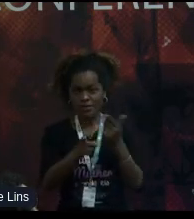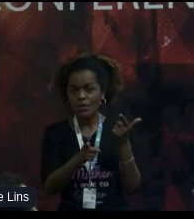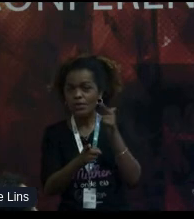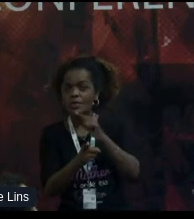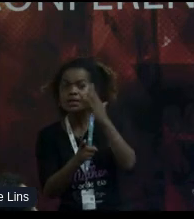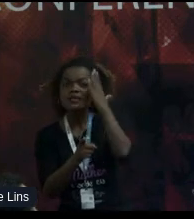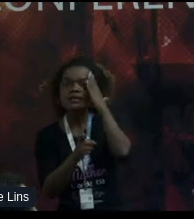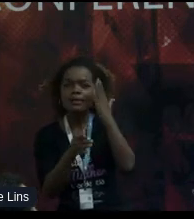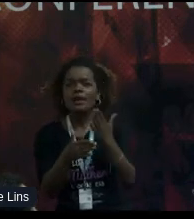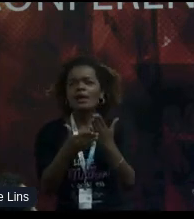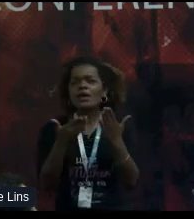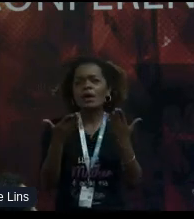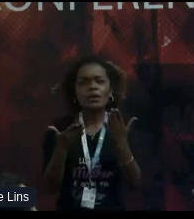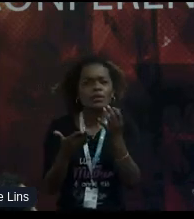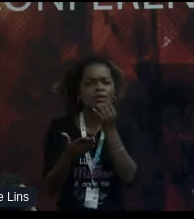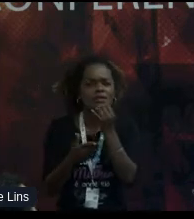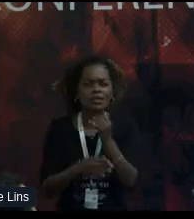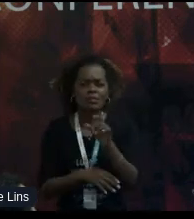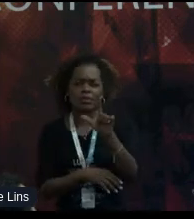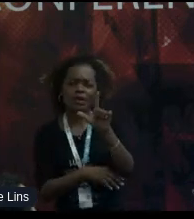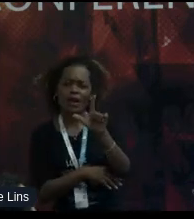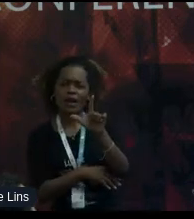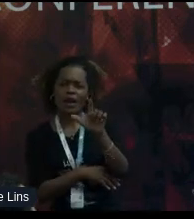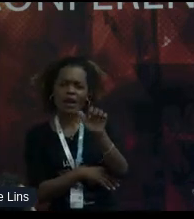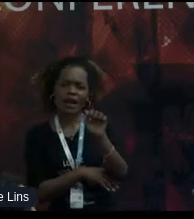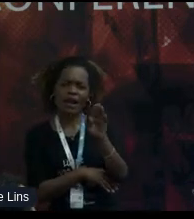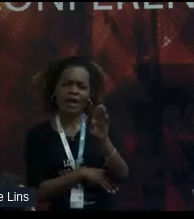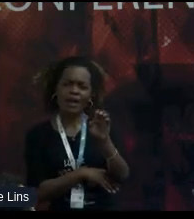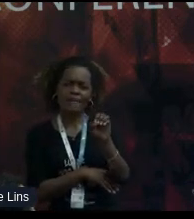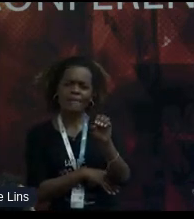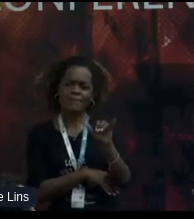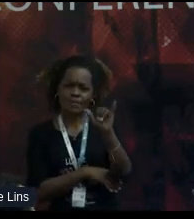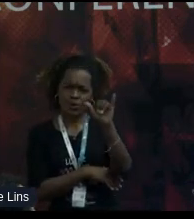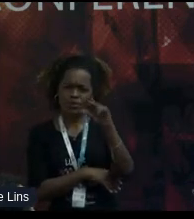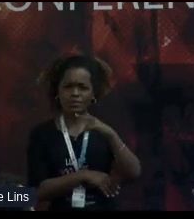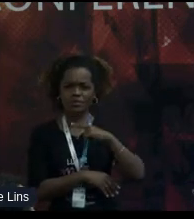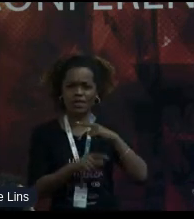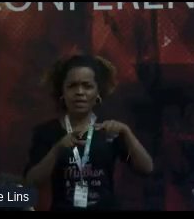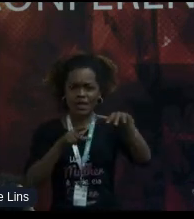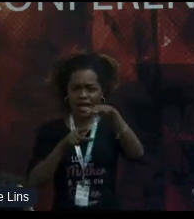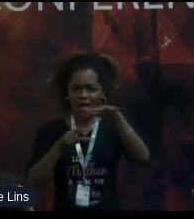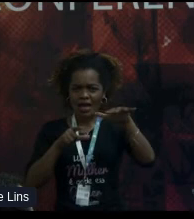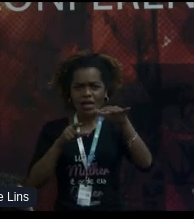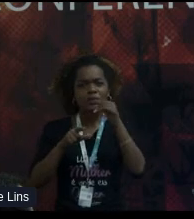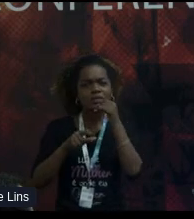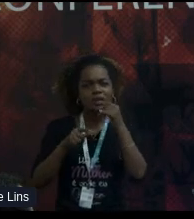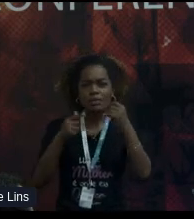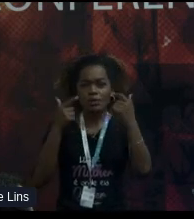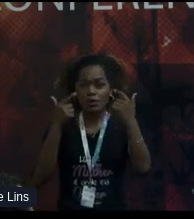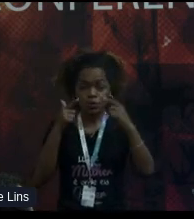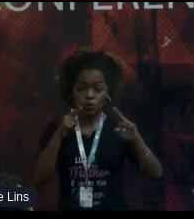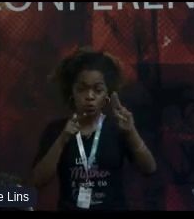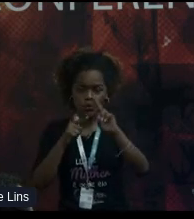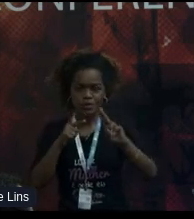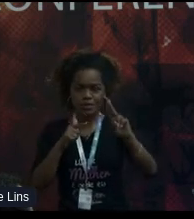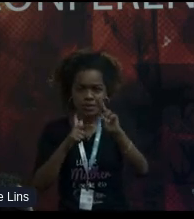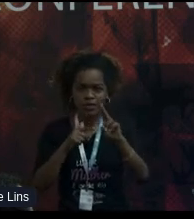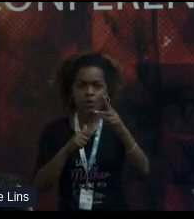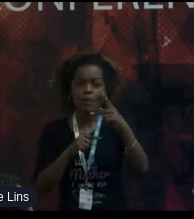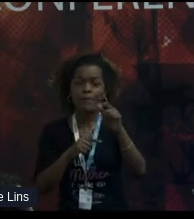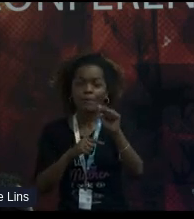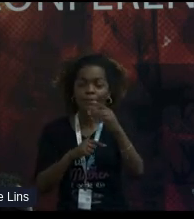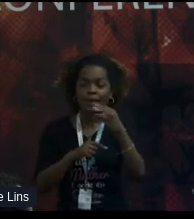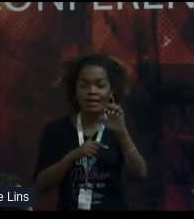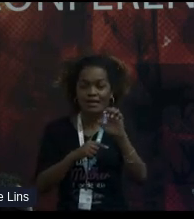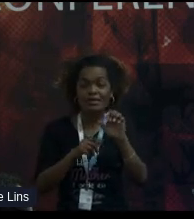a label que esse campo tem. Então, eu não estou usando o placeholder, mas eu estou usando a label